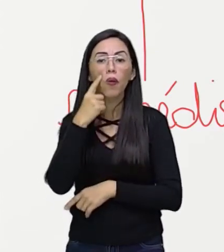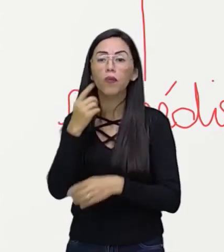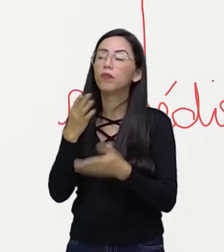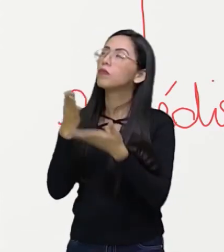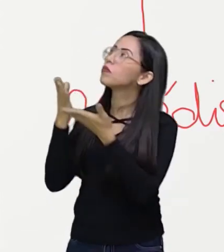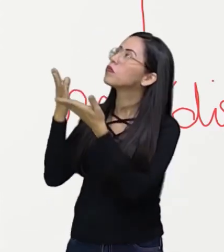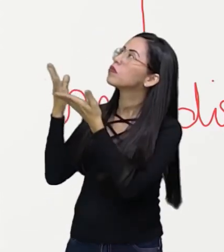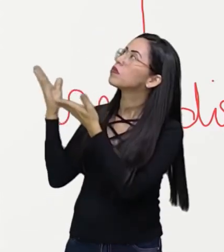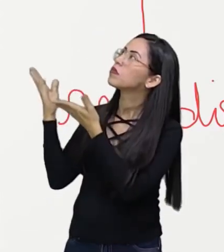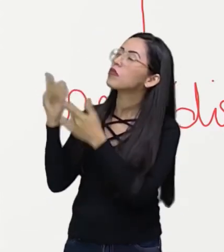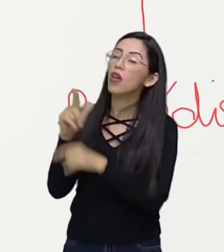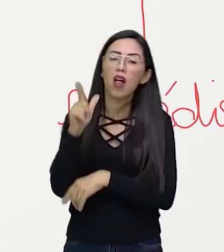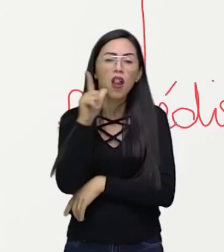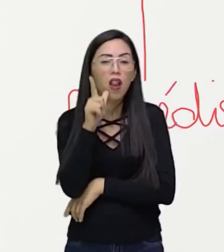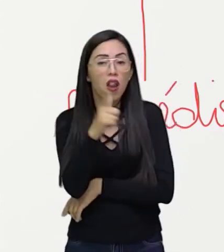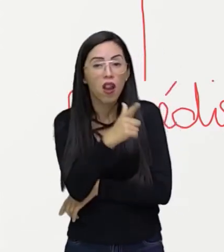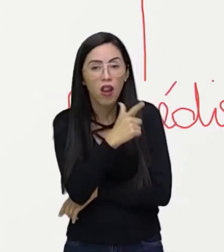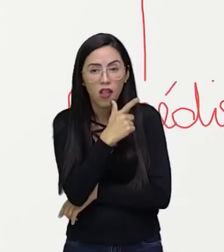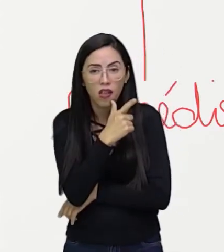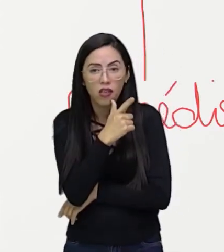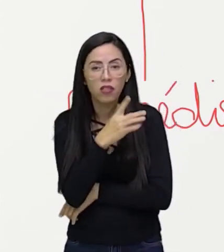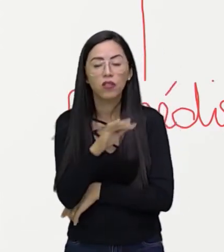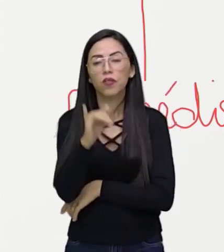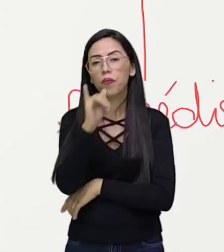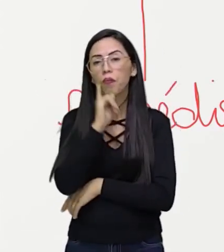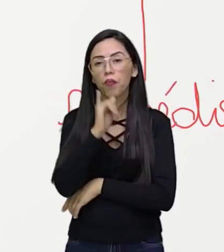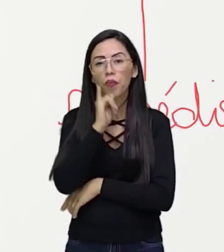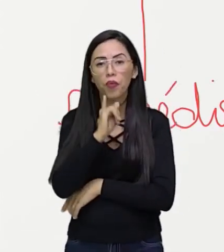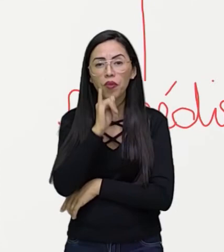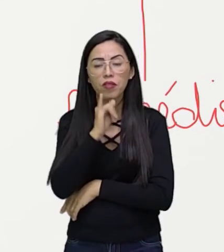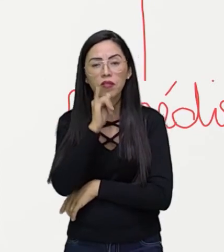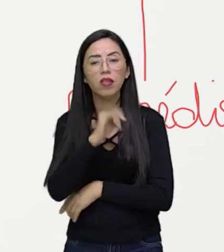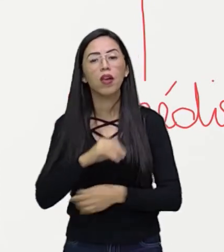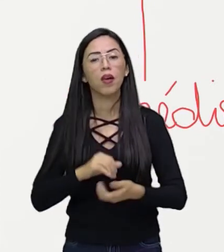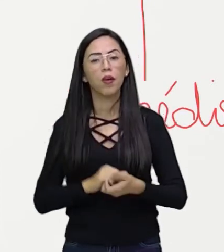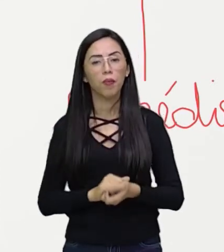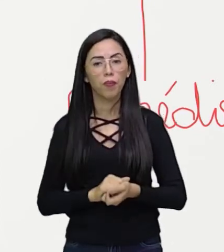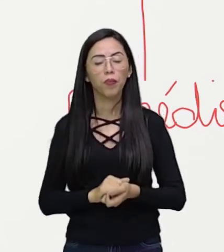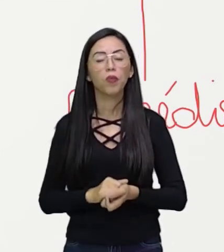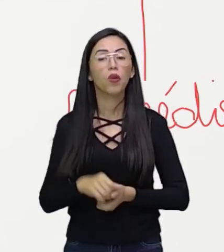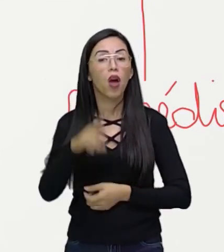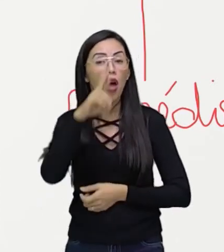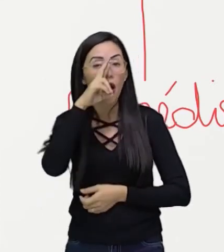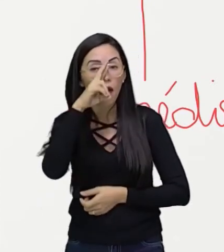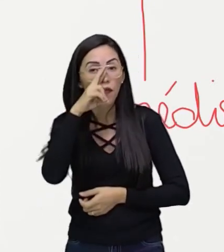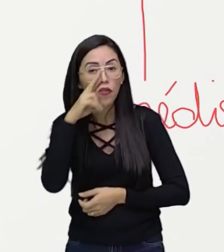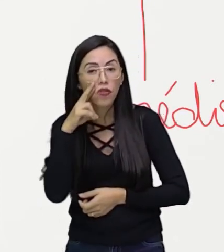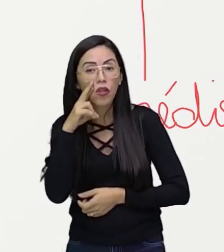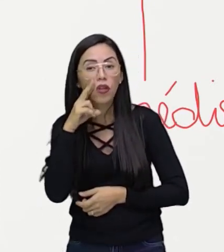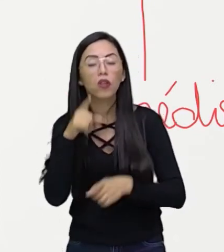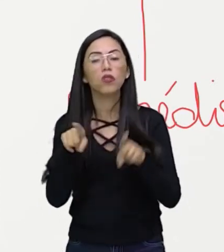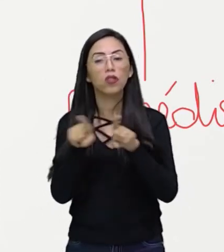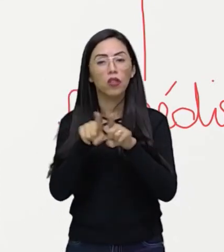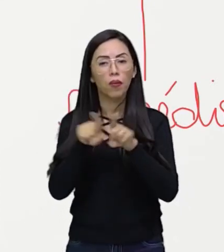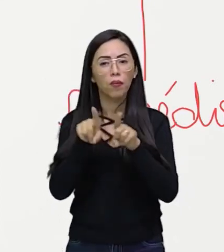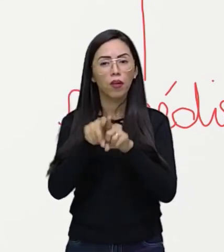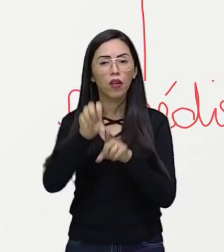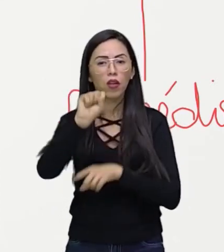remédios, dosar remédios. Usamos muito a ml. E o litro nós usamos muito